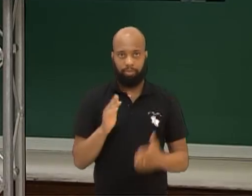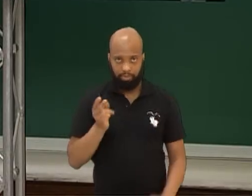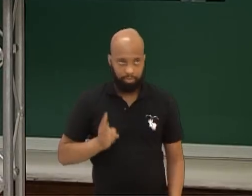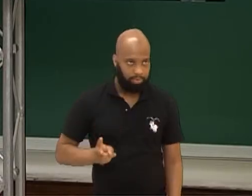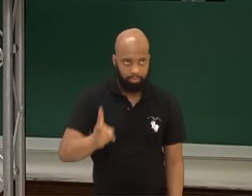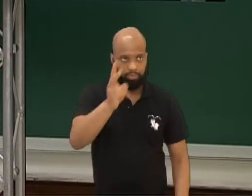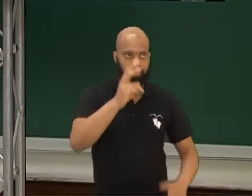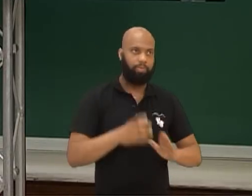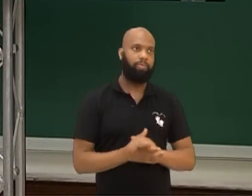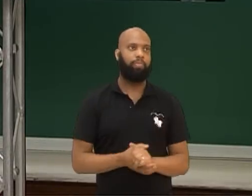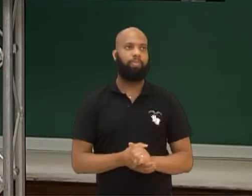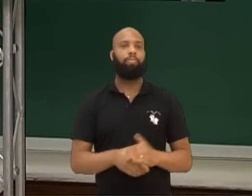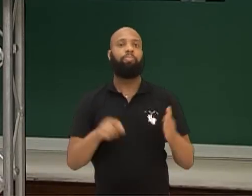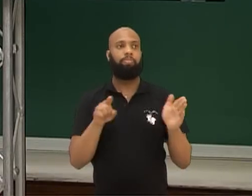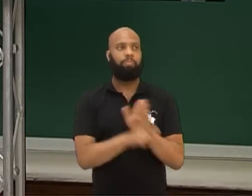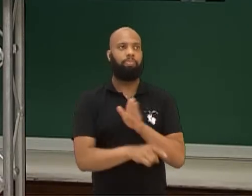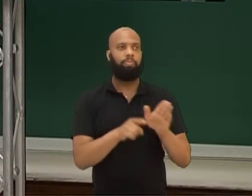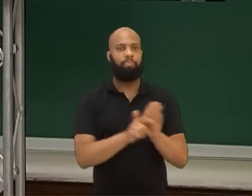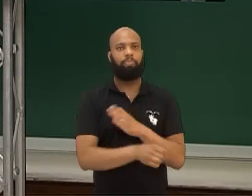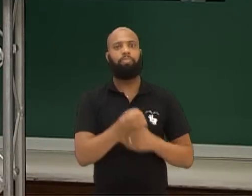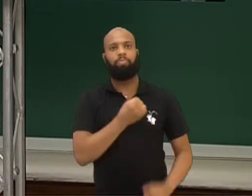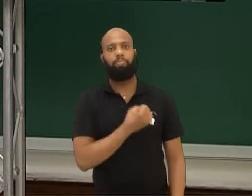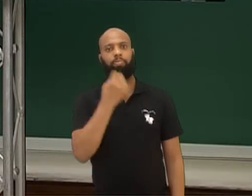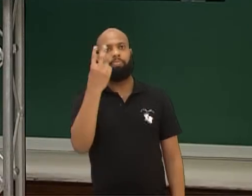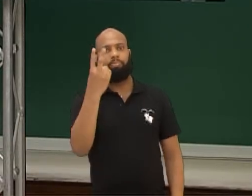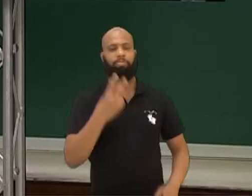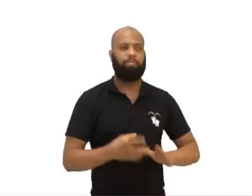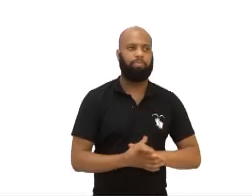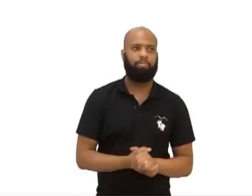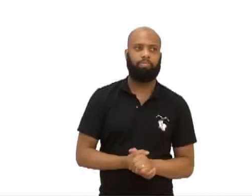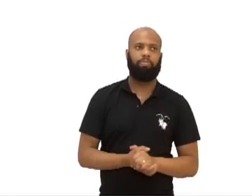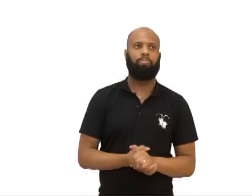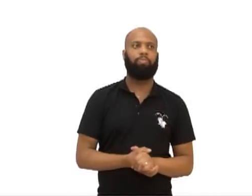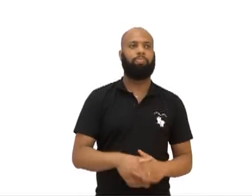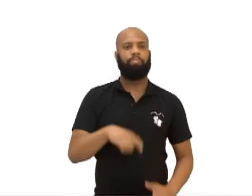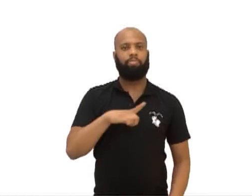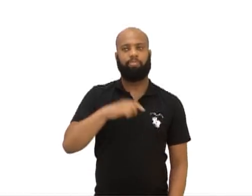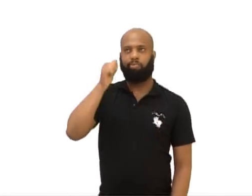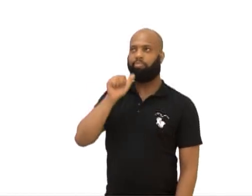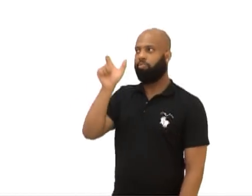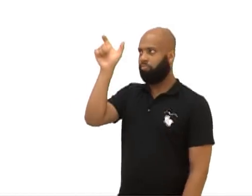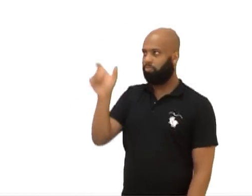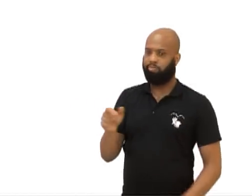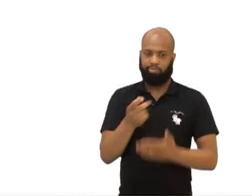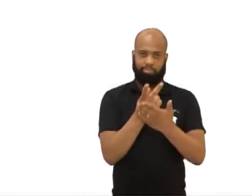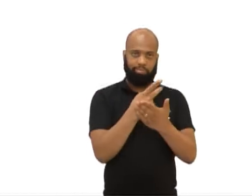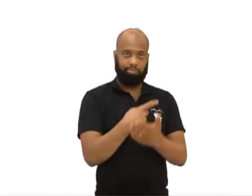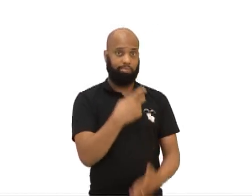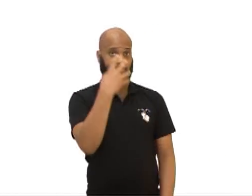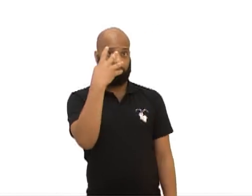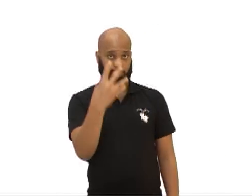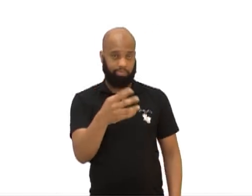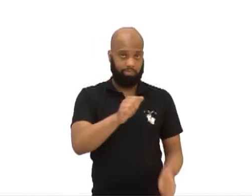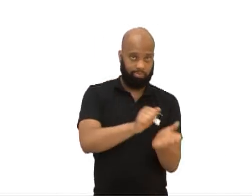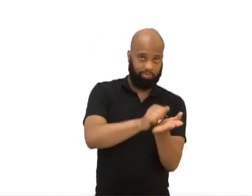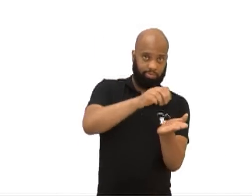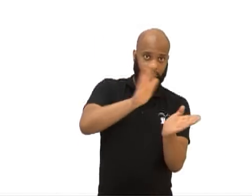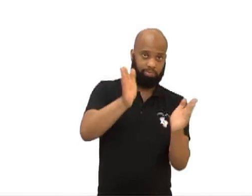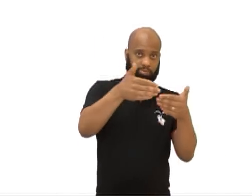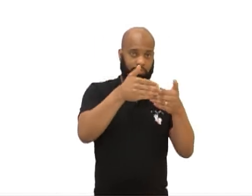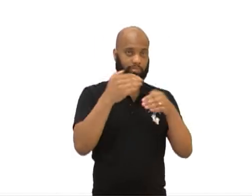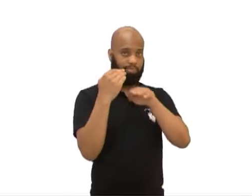continuar? Exercício 2. Vamos lá. Cristina desenhou 4 polígonos regulares. Então, ela